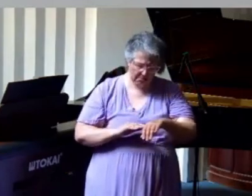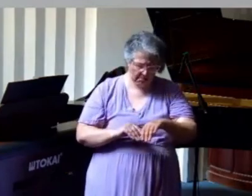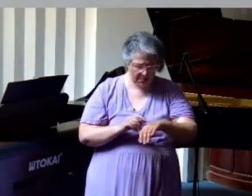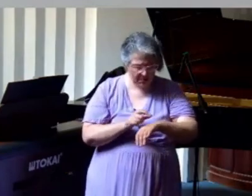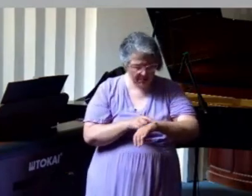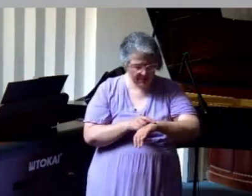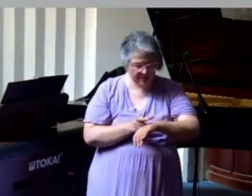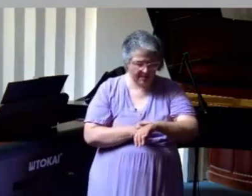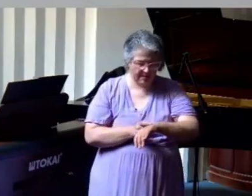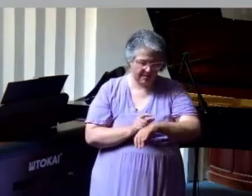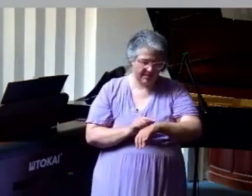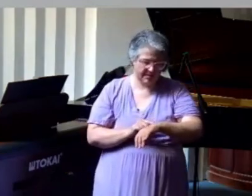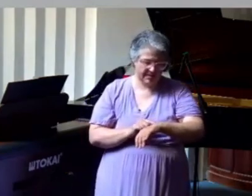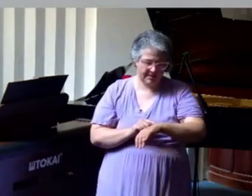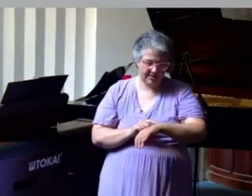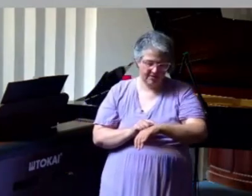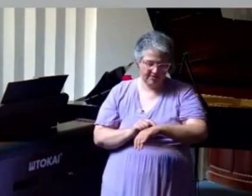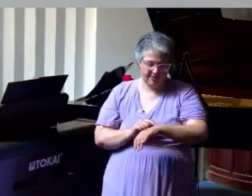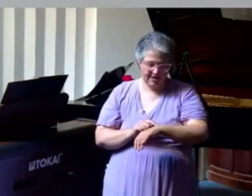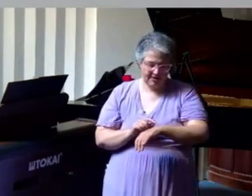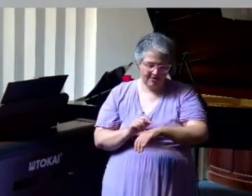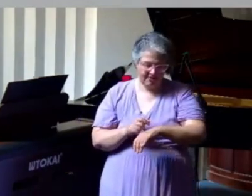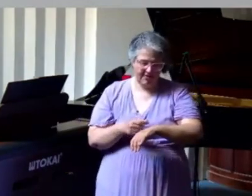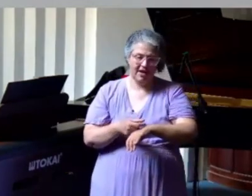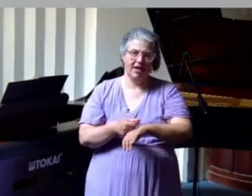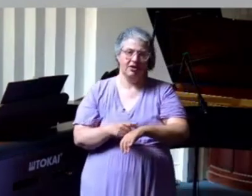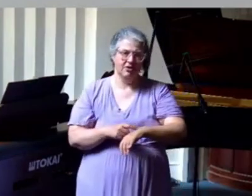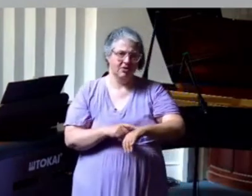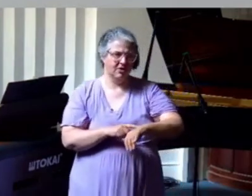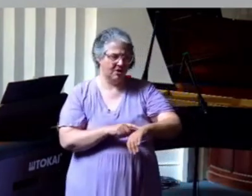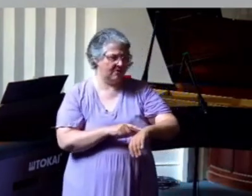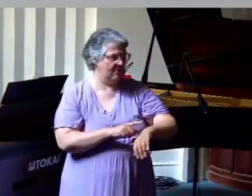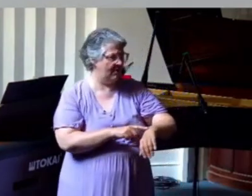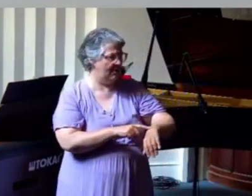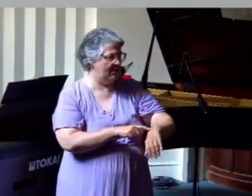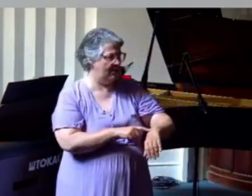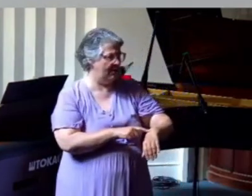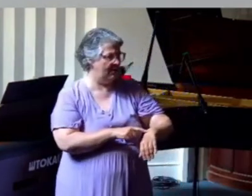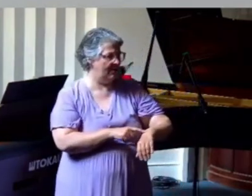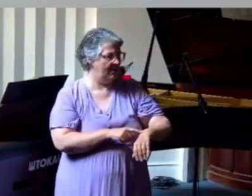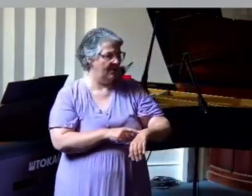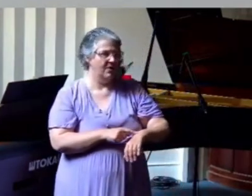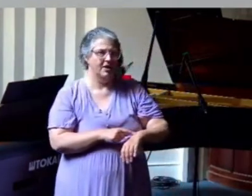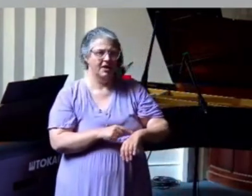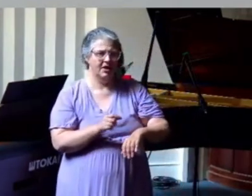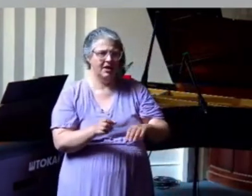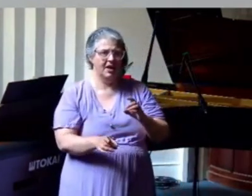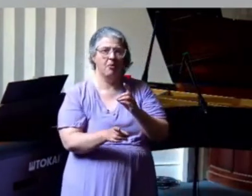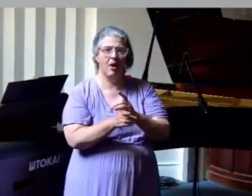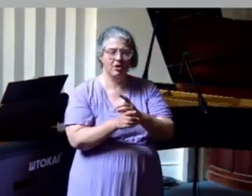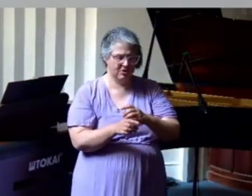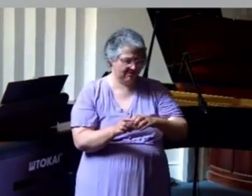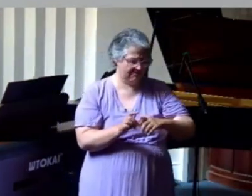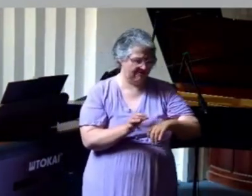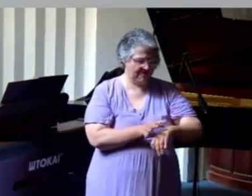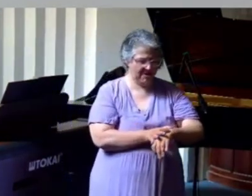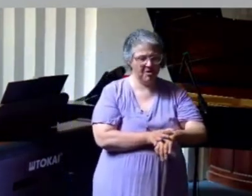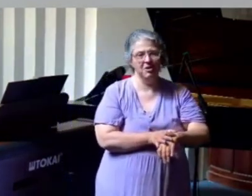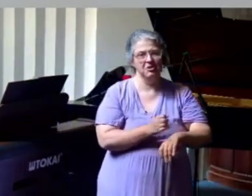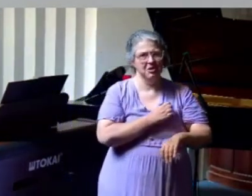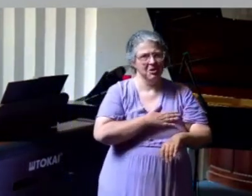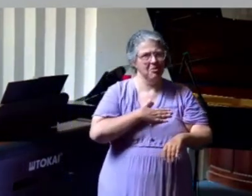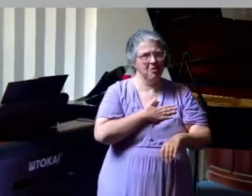nos leilões. Eu e o Wagner fazemos isso de vez em quando, né, Wagner Nagel? E então eu acho os reloginhos que eu gosto,